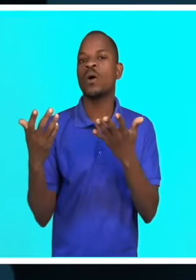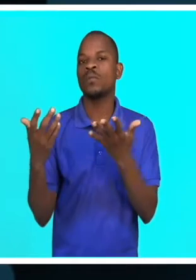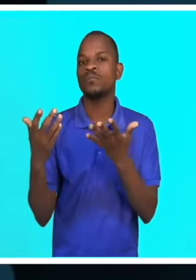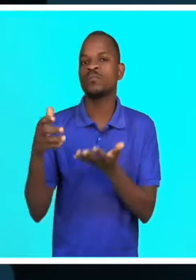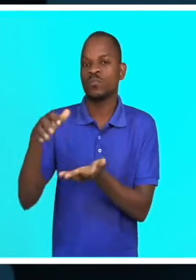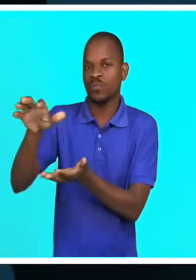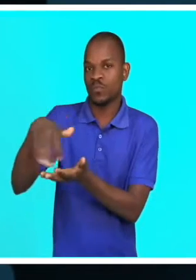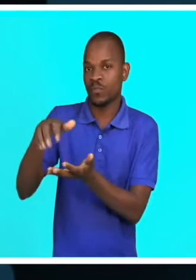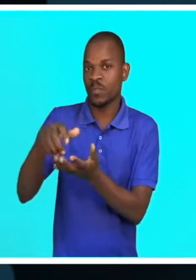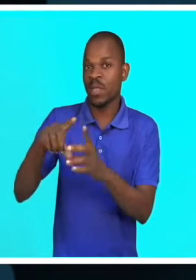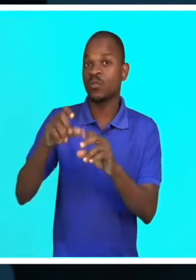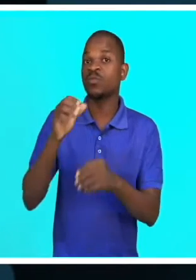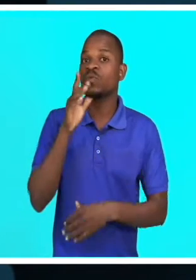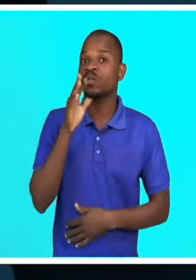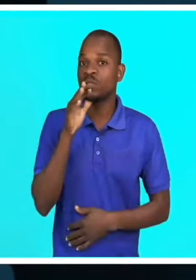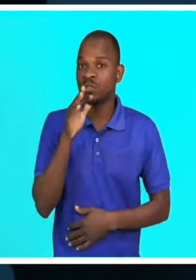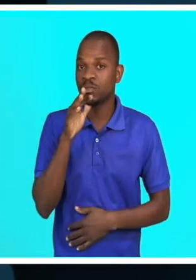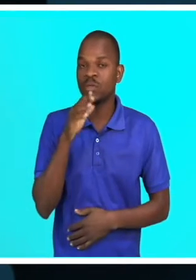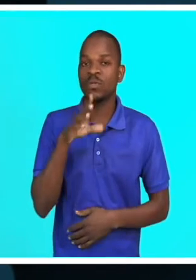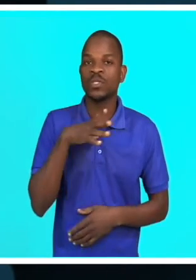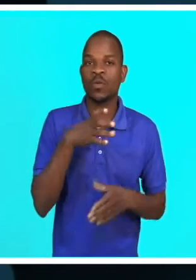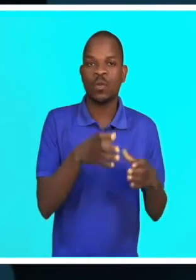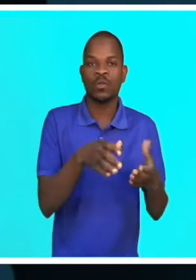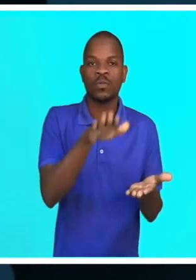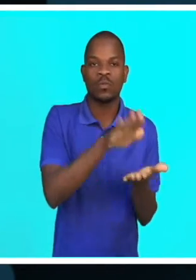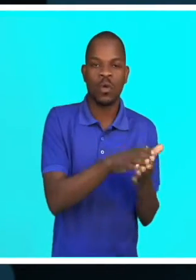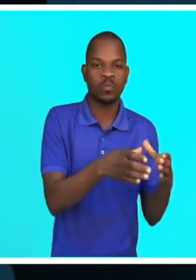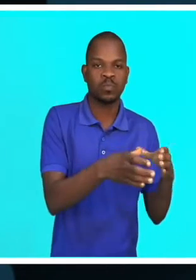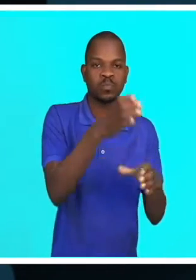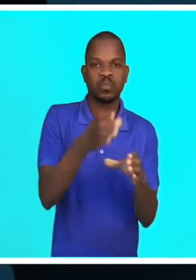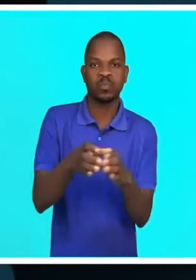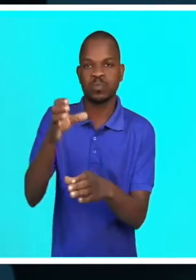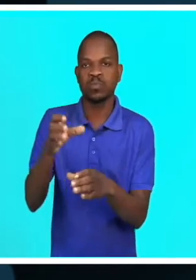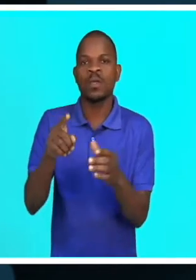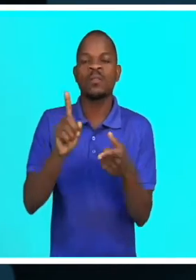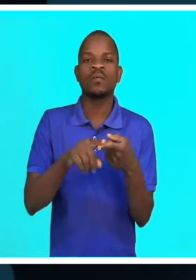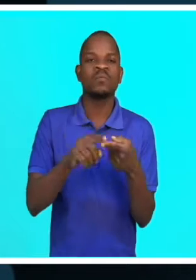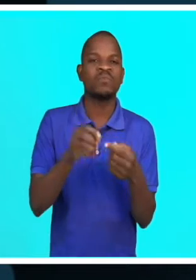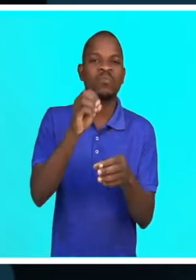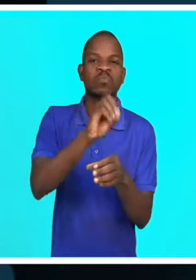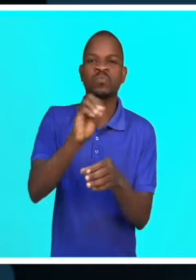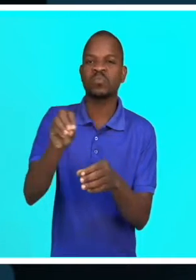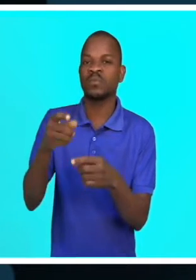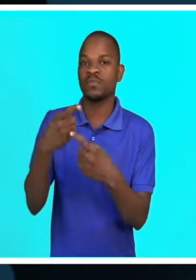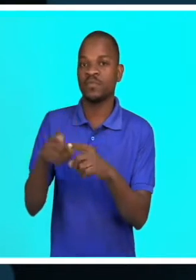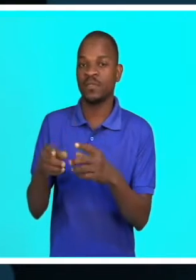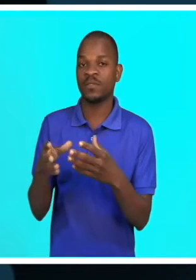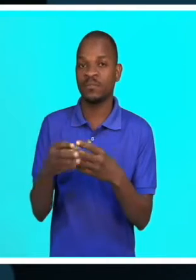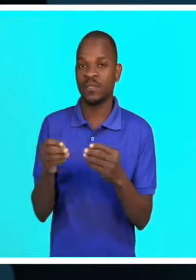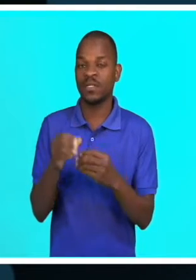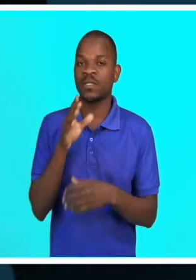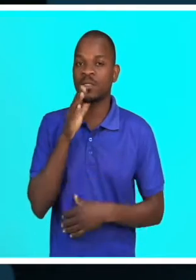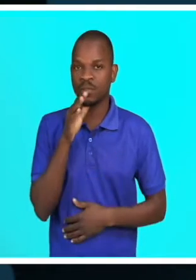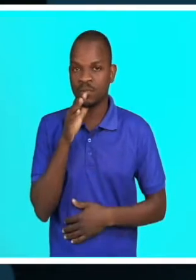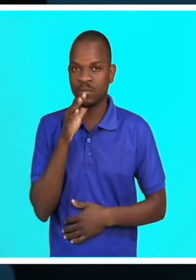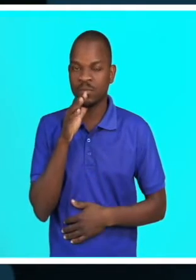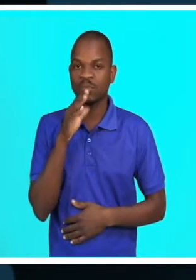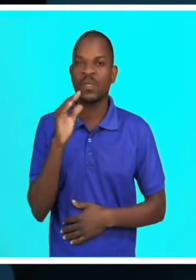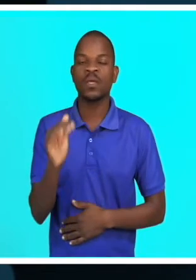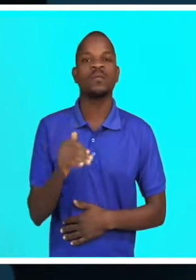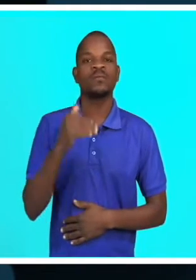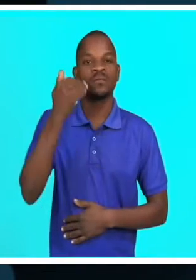dos resíduos aqui depositados nestes ecopontos, como pode ver, vidro, metal e plástico. Então, feito esse